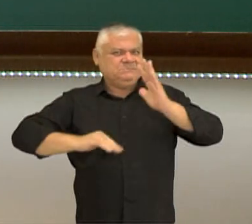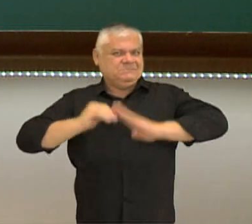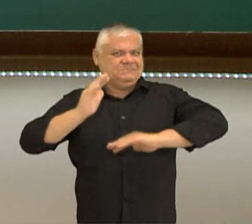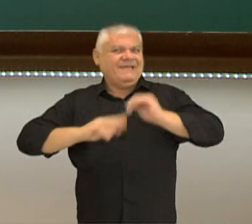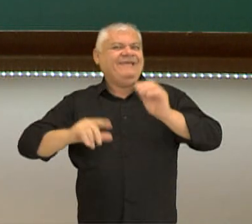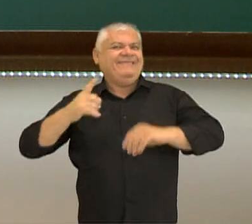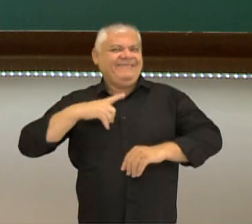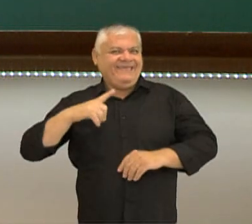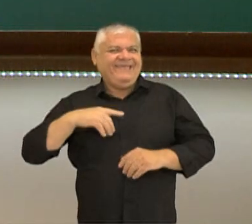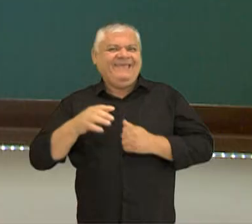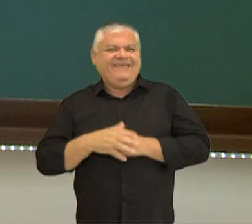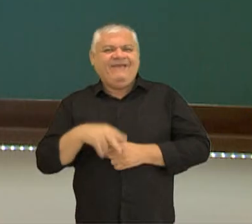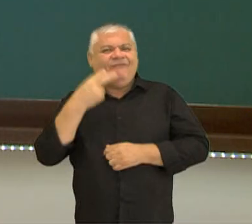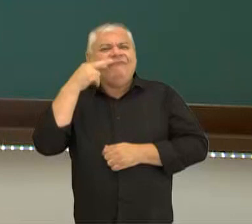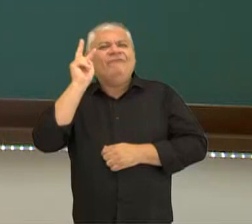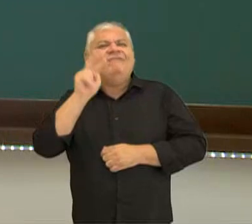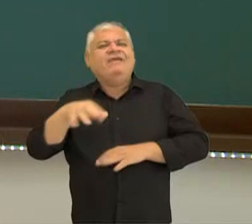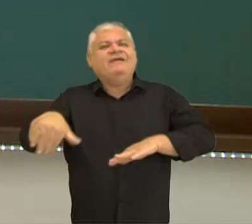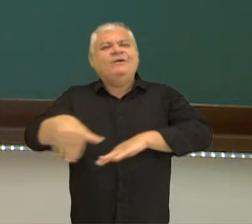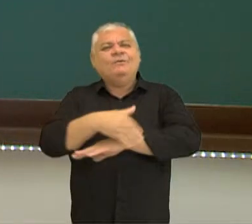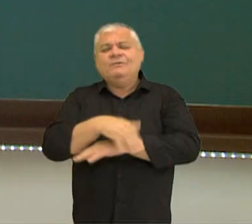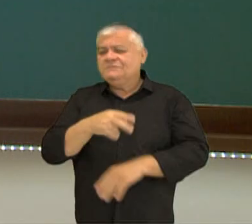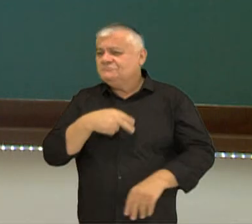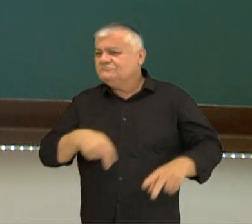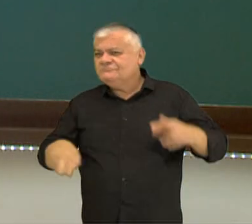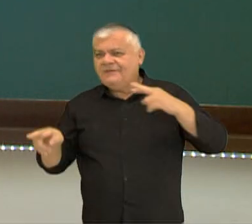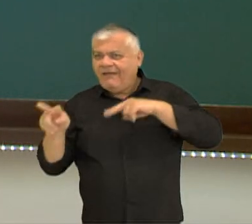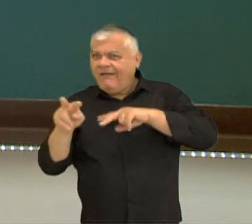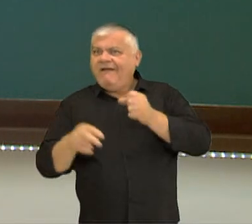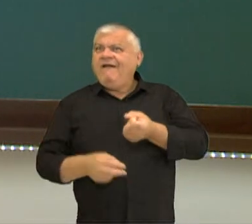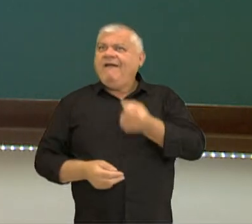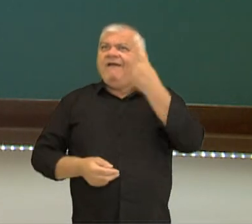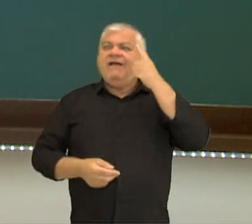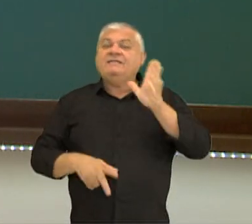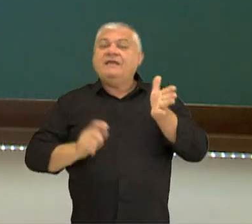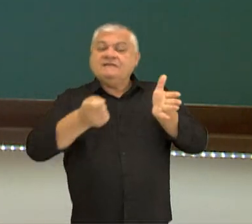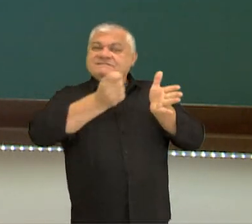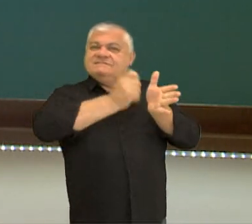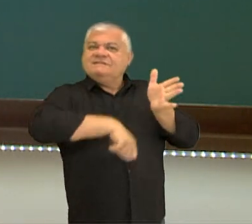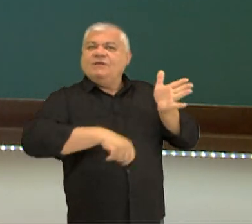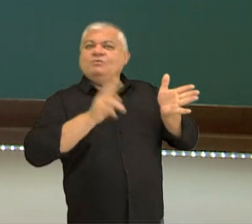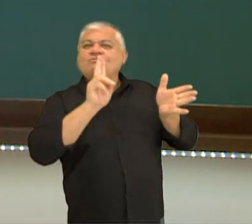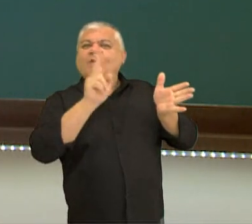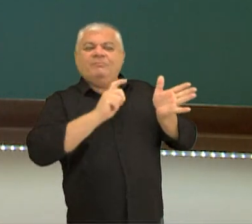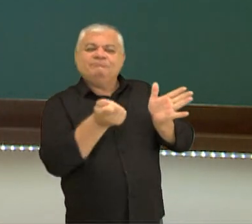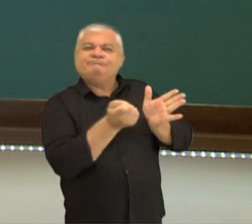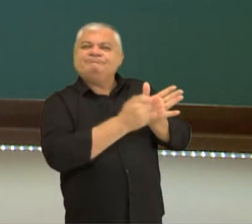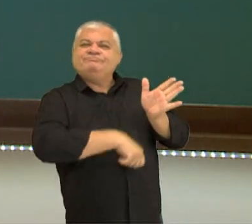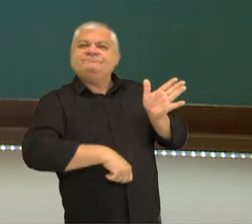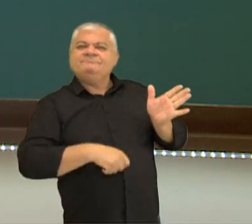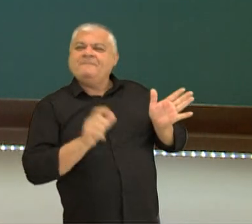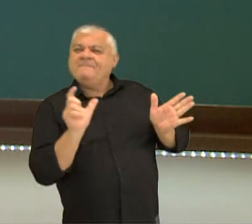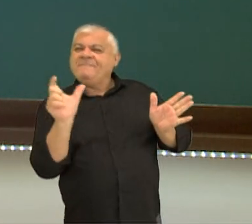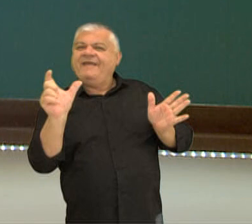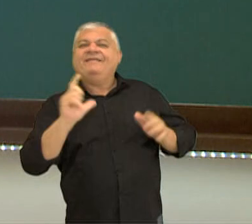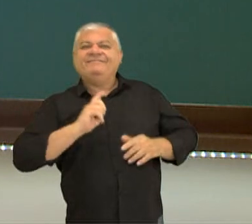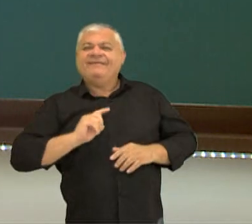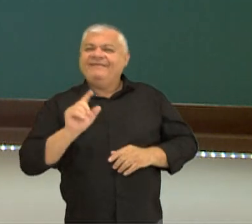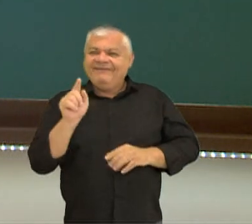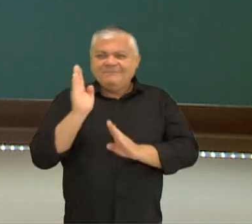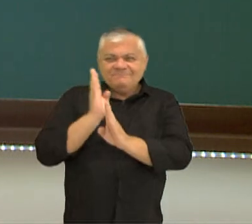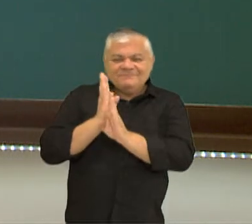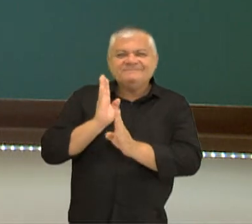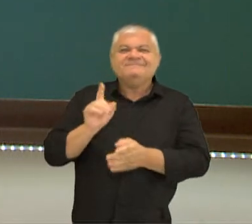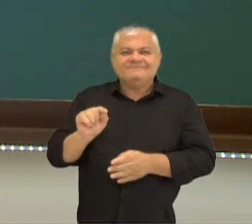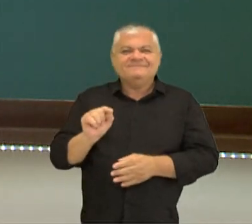sempre observar, né, a arte, geralmente vai ter a assinatura do artista na obra para a gente saber de quem é, então é muito